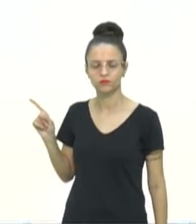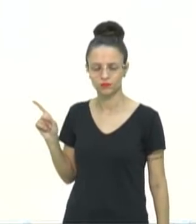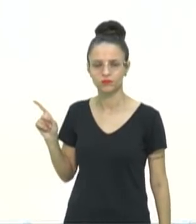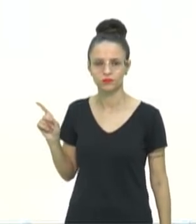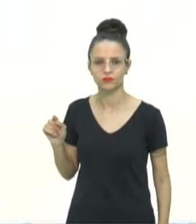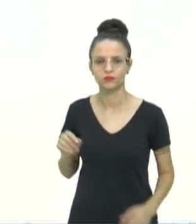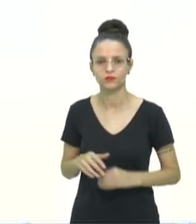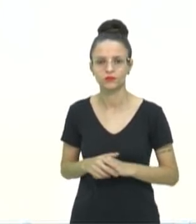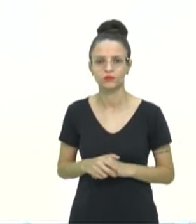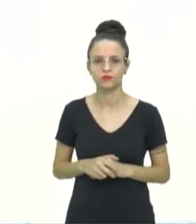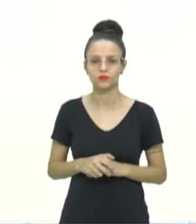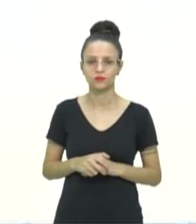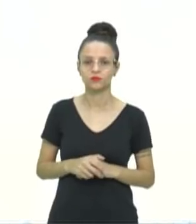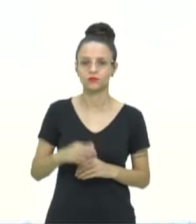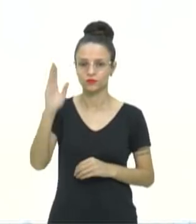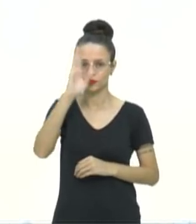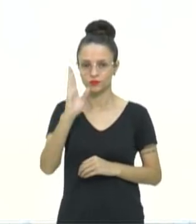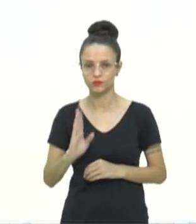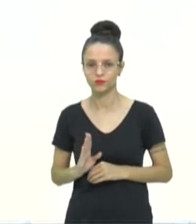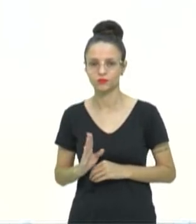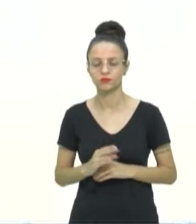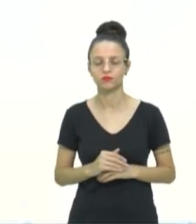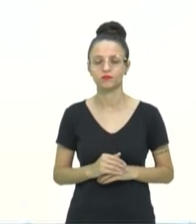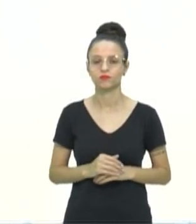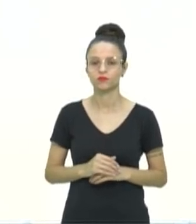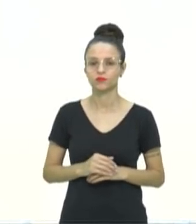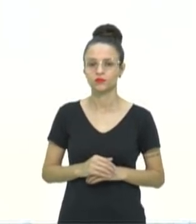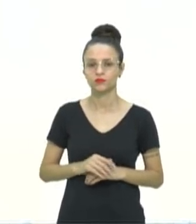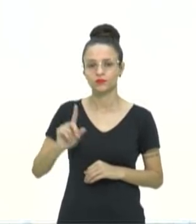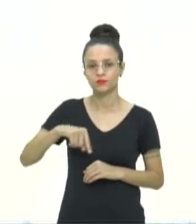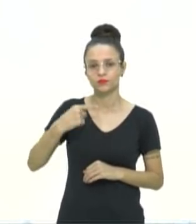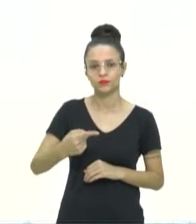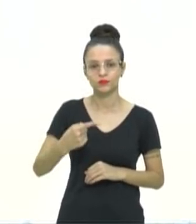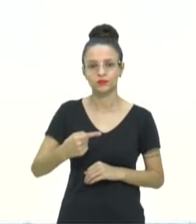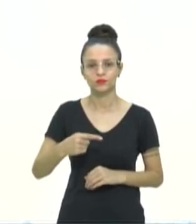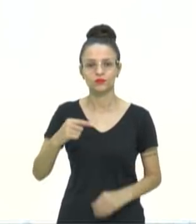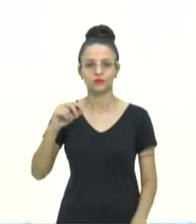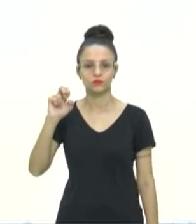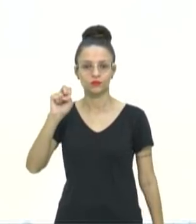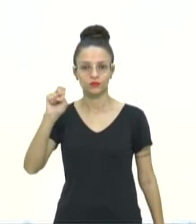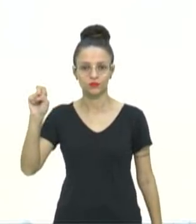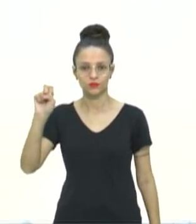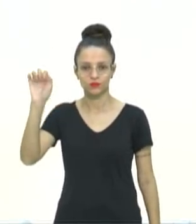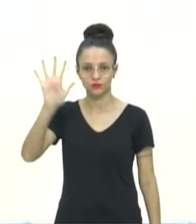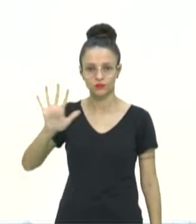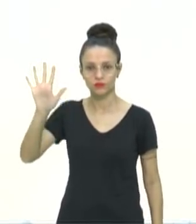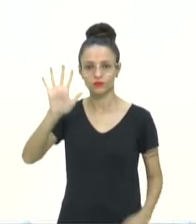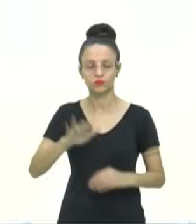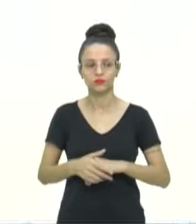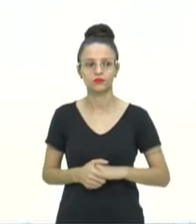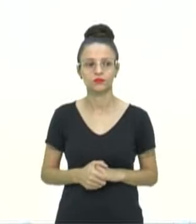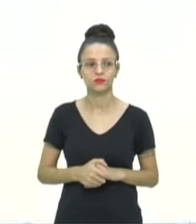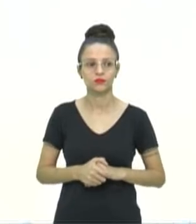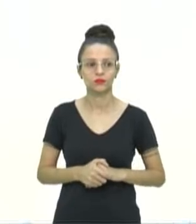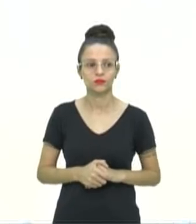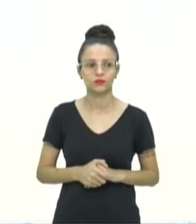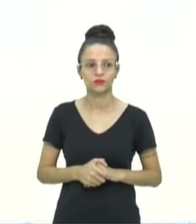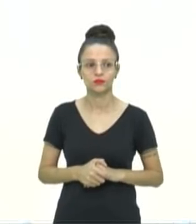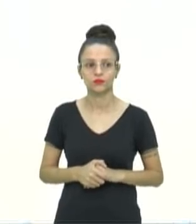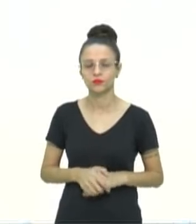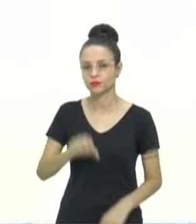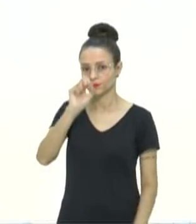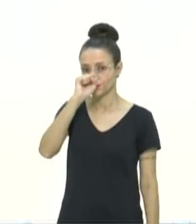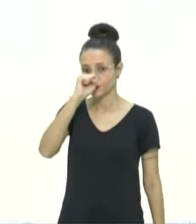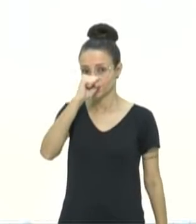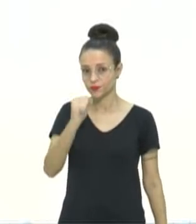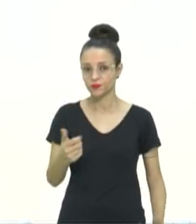ali, em termos brasileiros, né? Seguida ali da região sudeste, e aí depois as outras. E de suínos, então